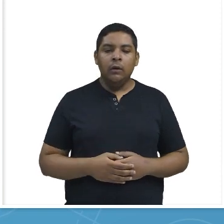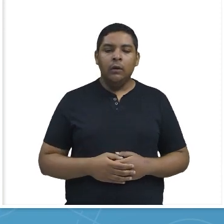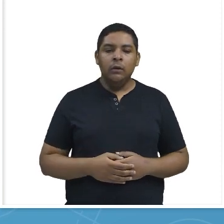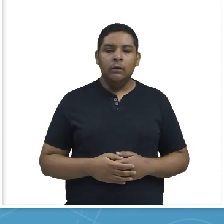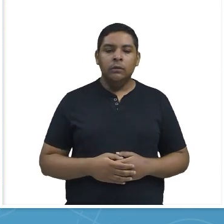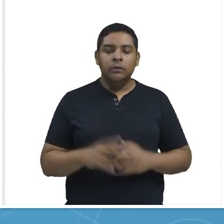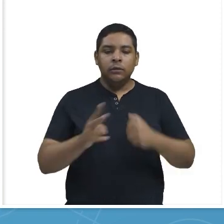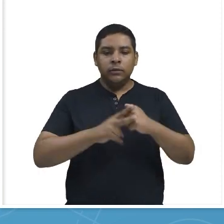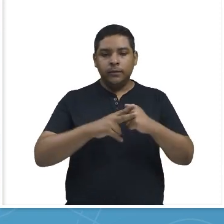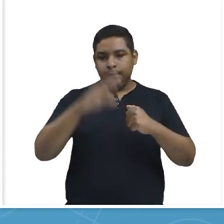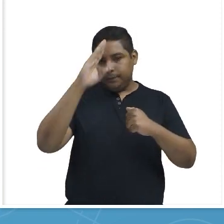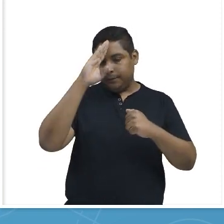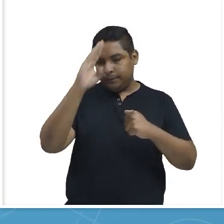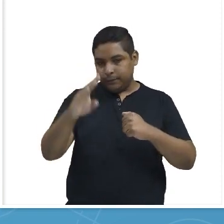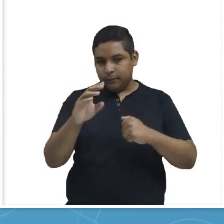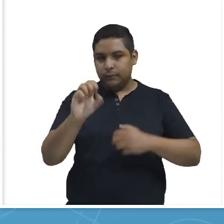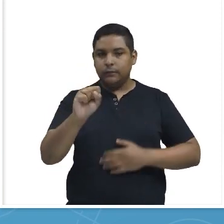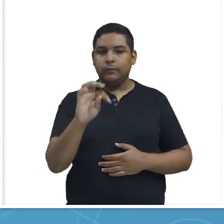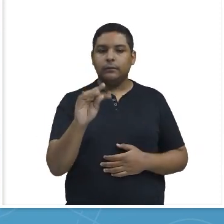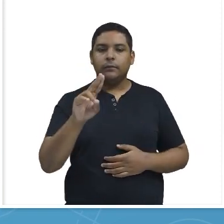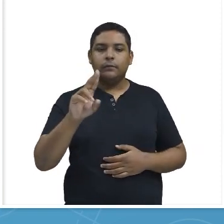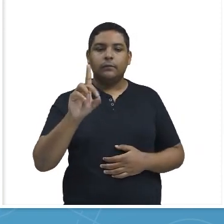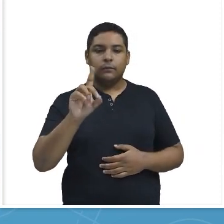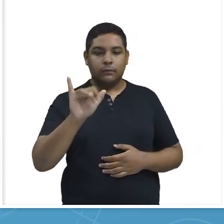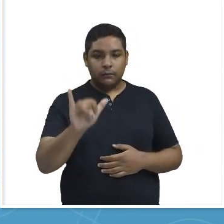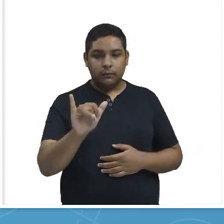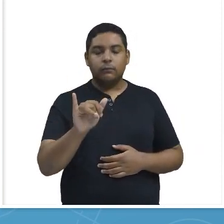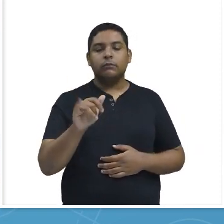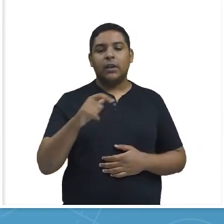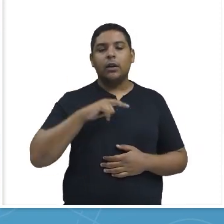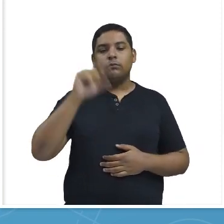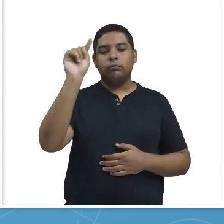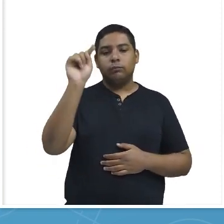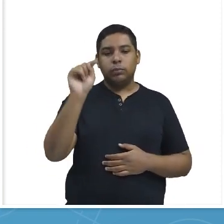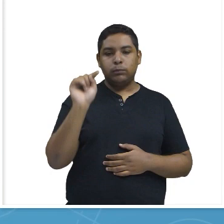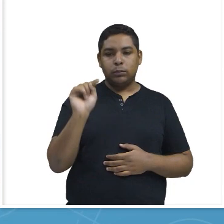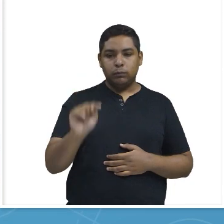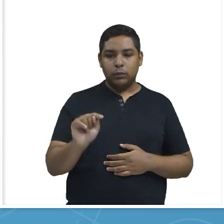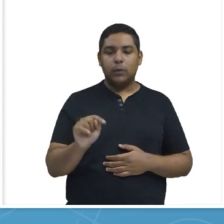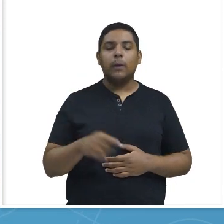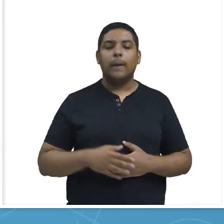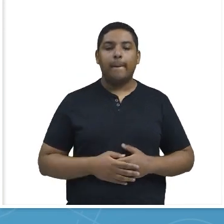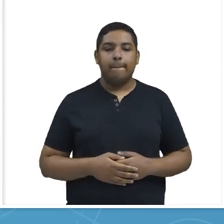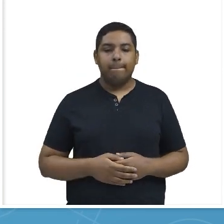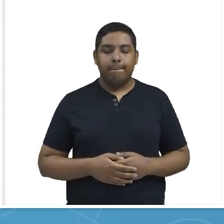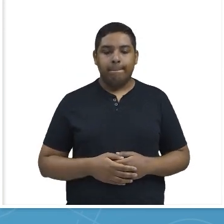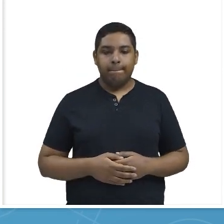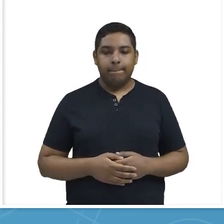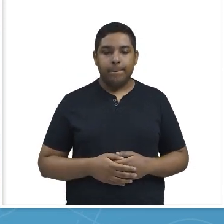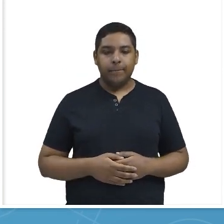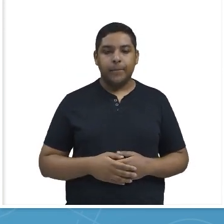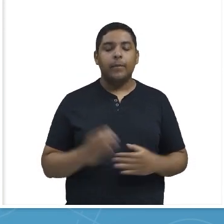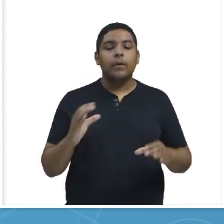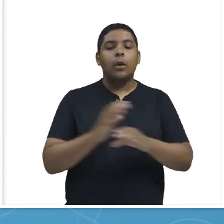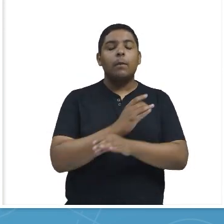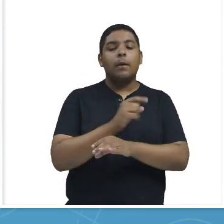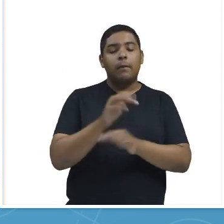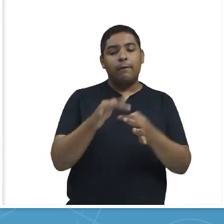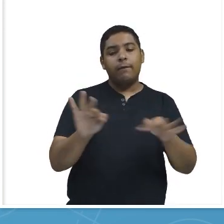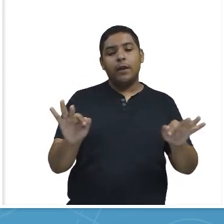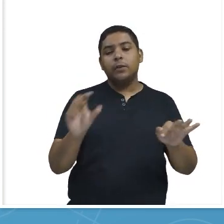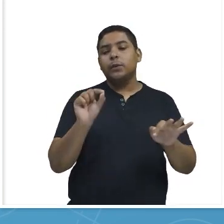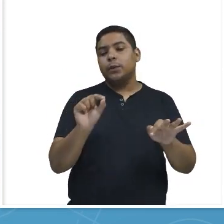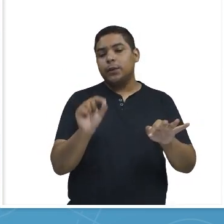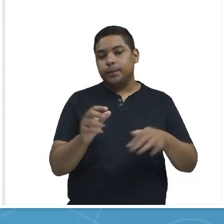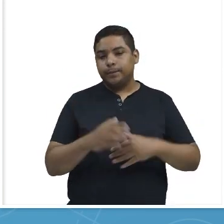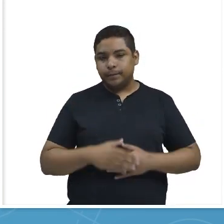verbo principal come, study, make, retire. E o complemento da frase, seguido também,